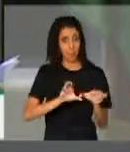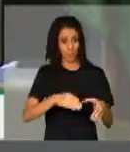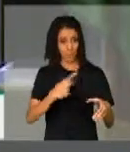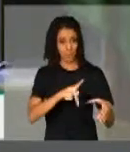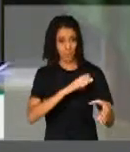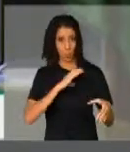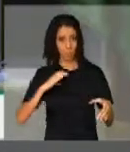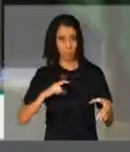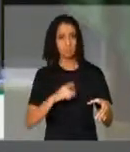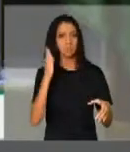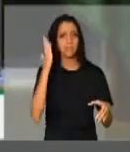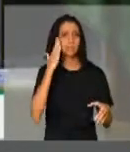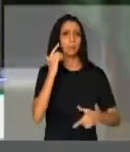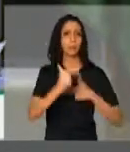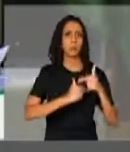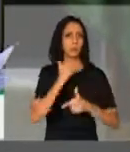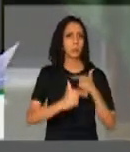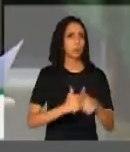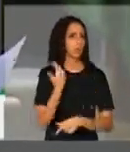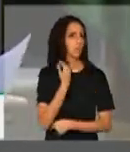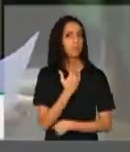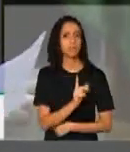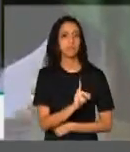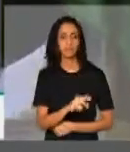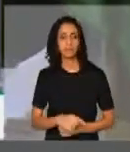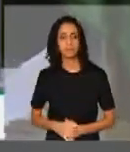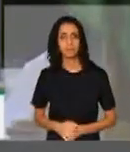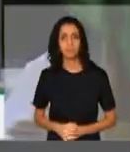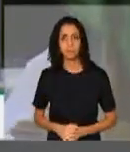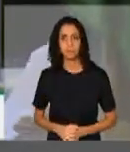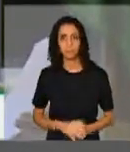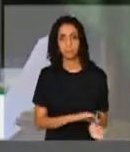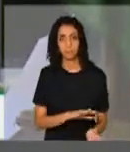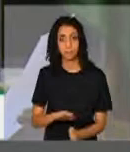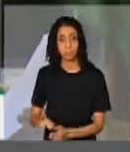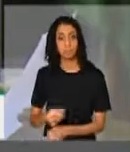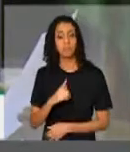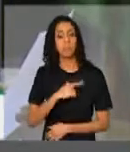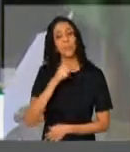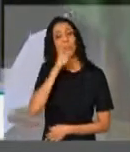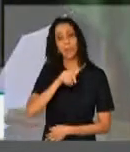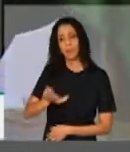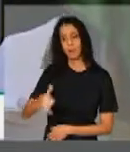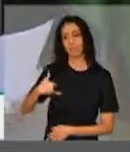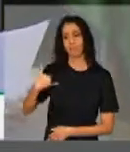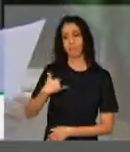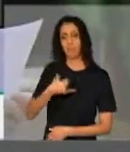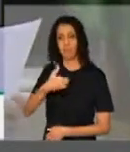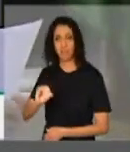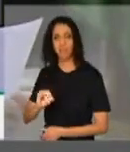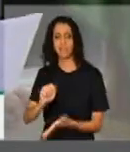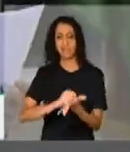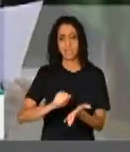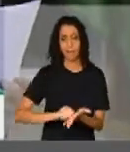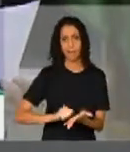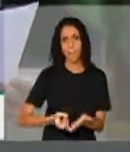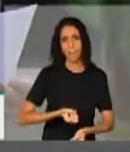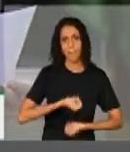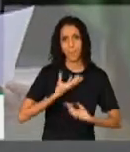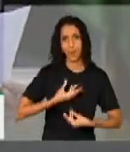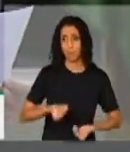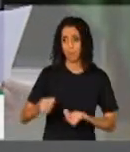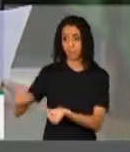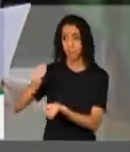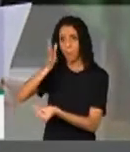empático perseverante incansável como diz a pequena helena silva e 10 anos em ipoema enviado para os bombeiros participam das